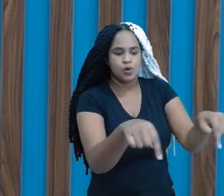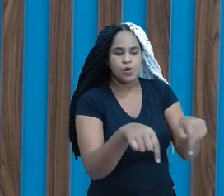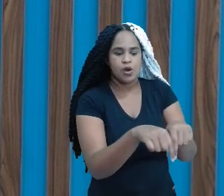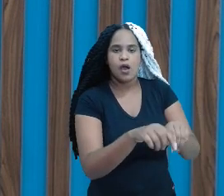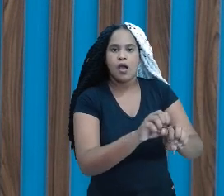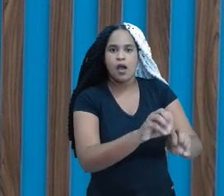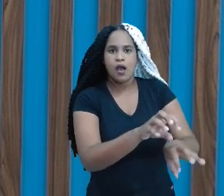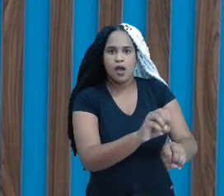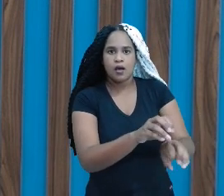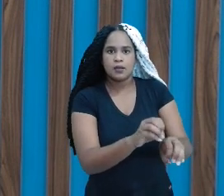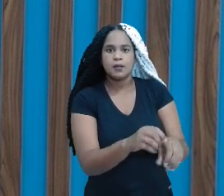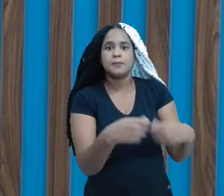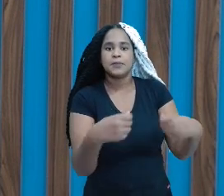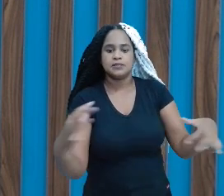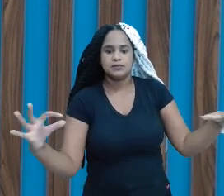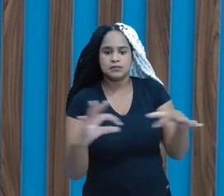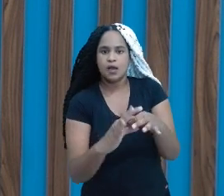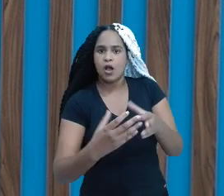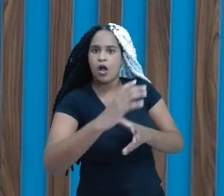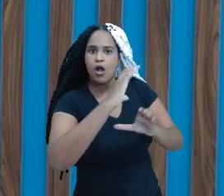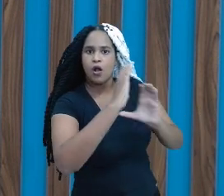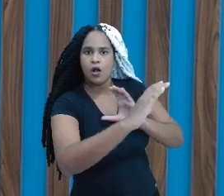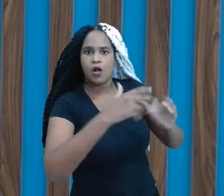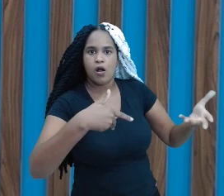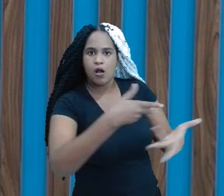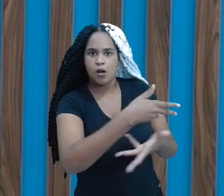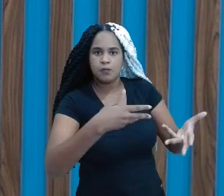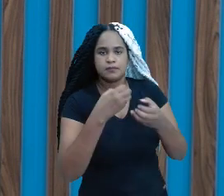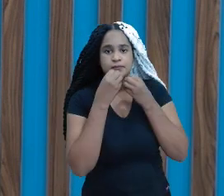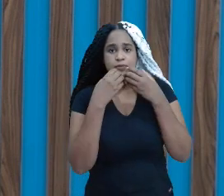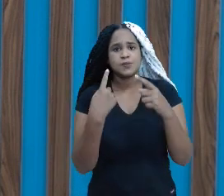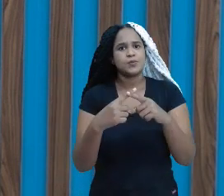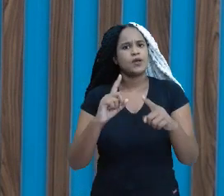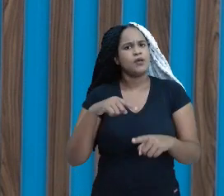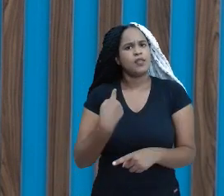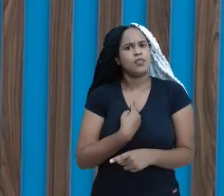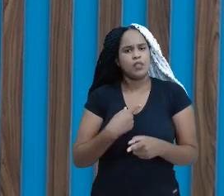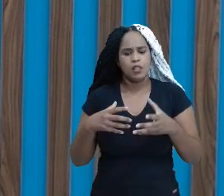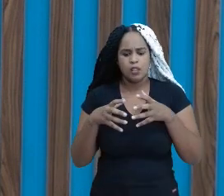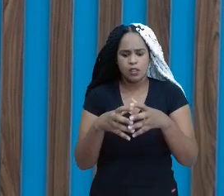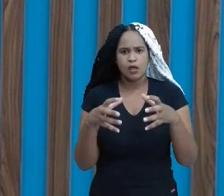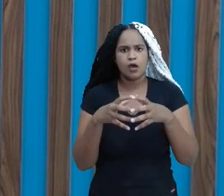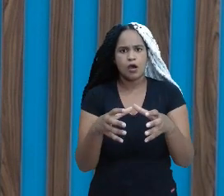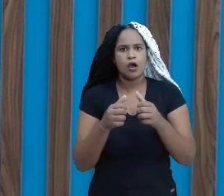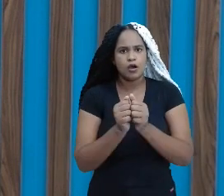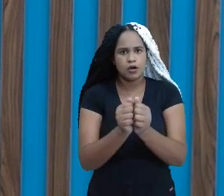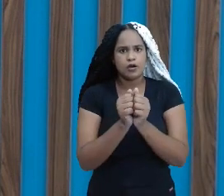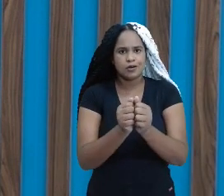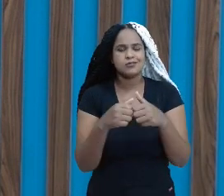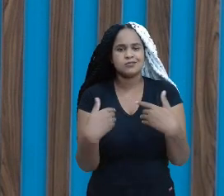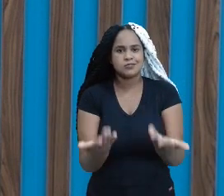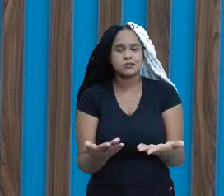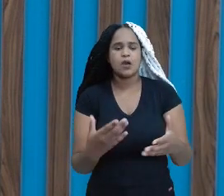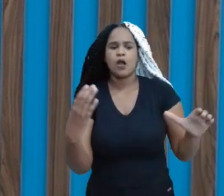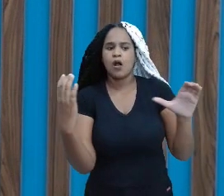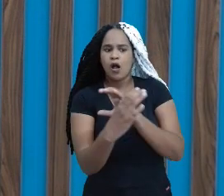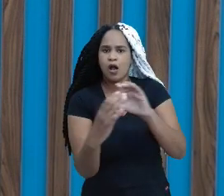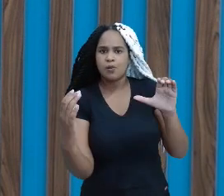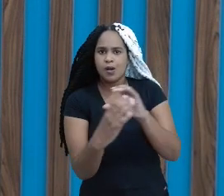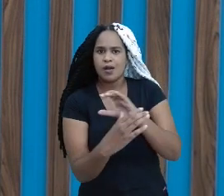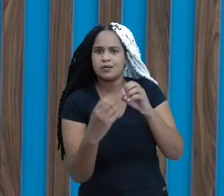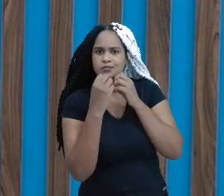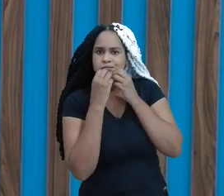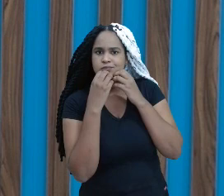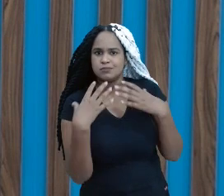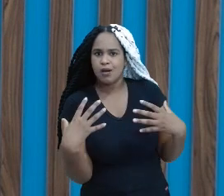uma comunicação produtiva. Afinal de contas, somos parceiros, né? E essa comunicação positiva, essa